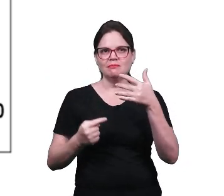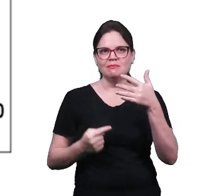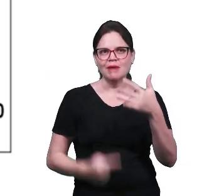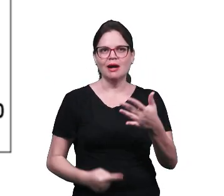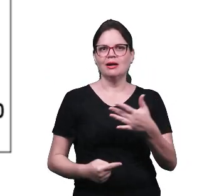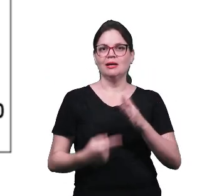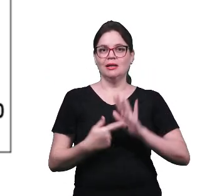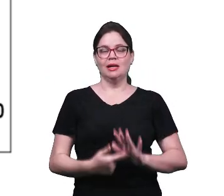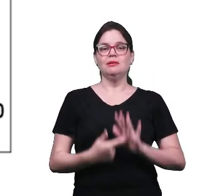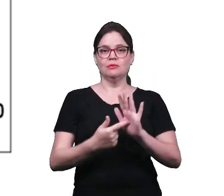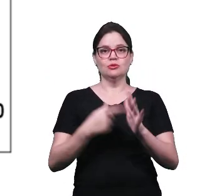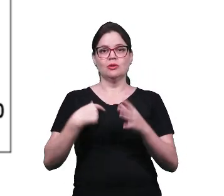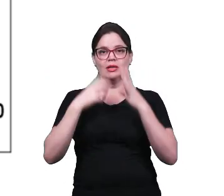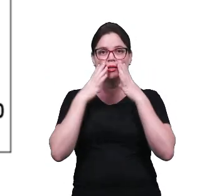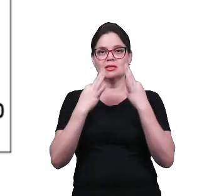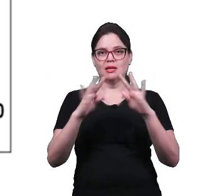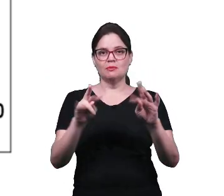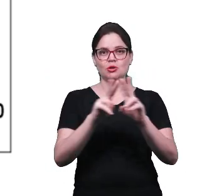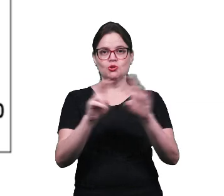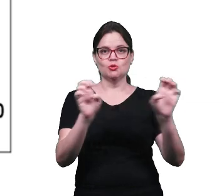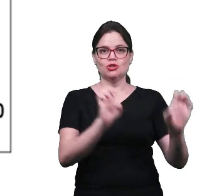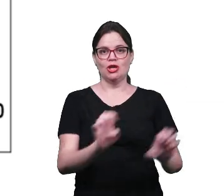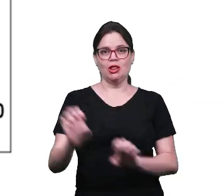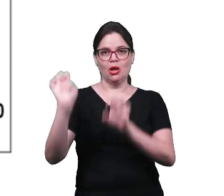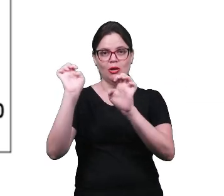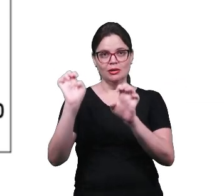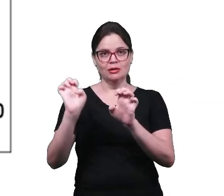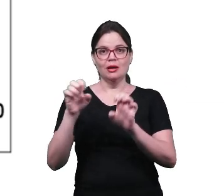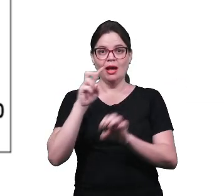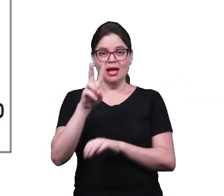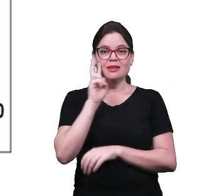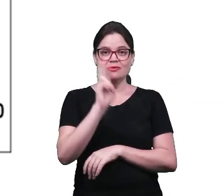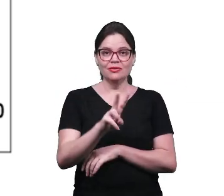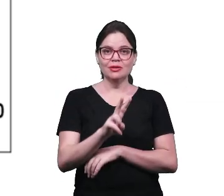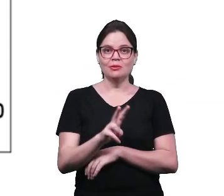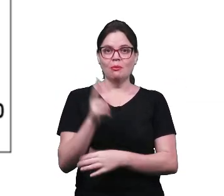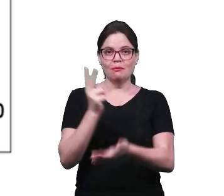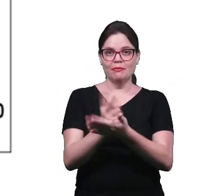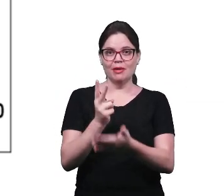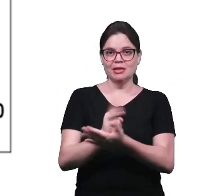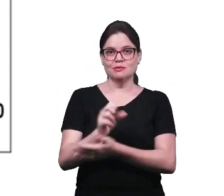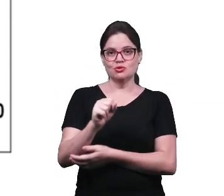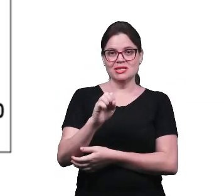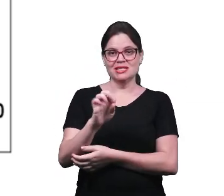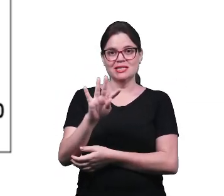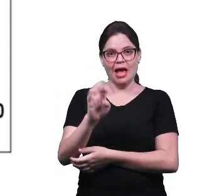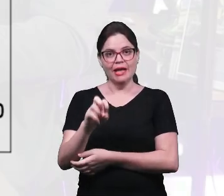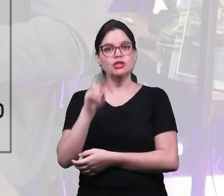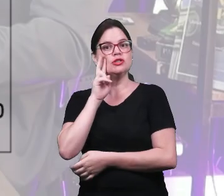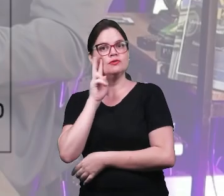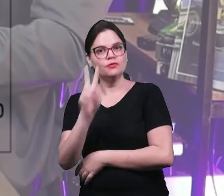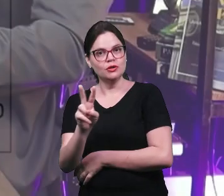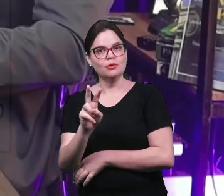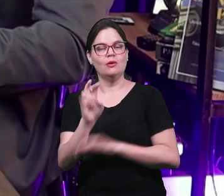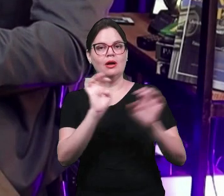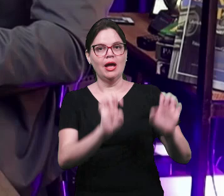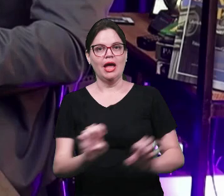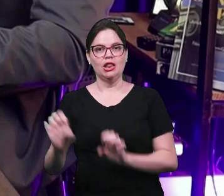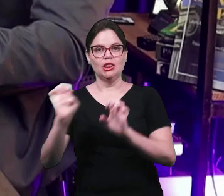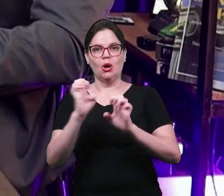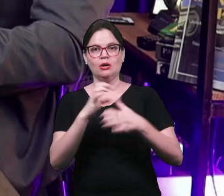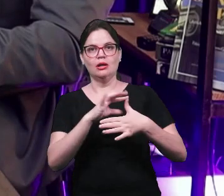do texto que você leu. Sim. Ele foi testemunha de que Enoque ele foi arrebatado por Deus. Deus tomou Enoque,